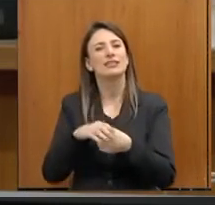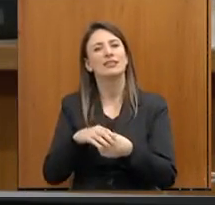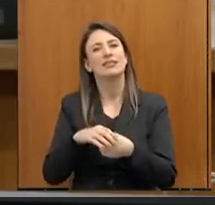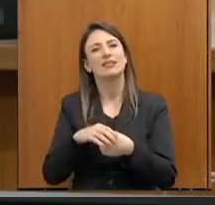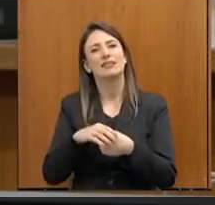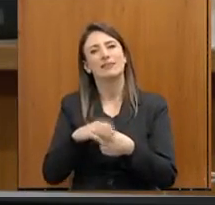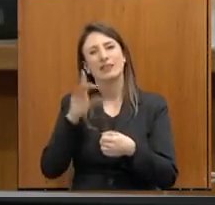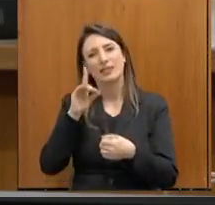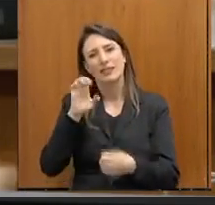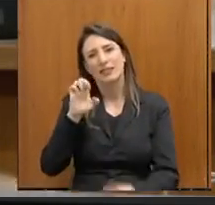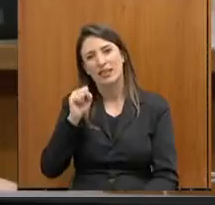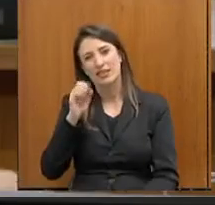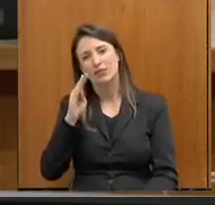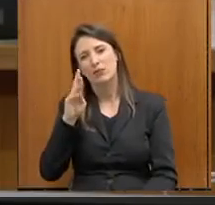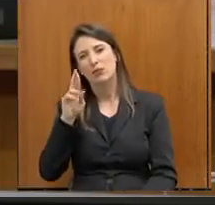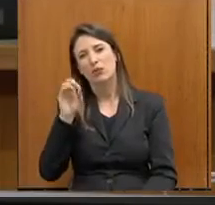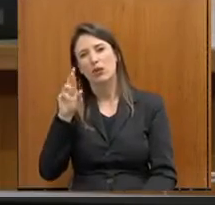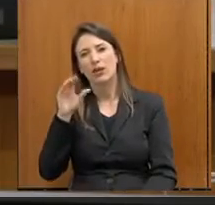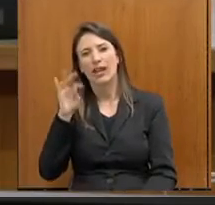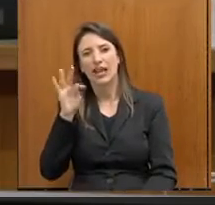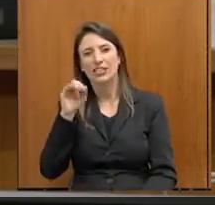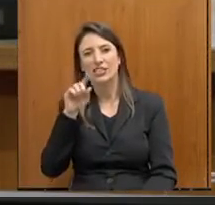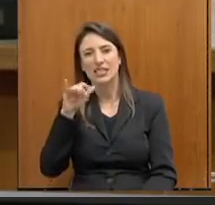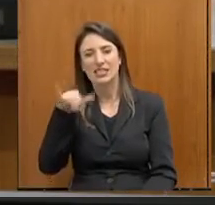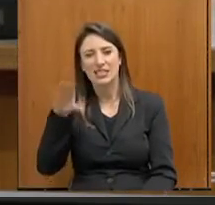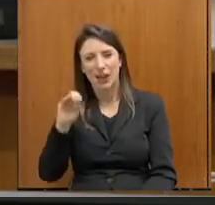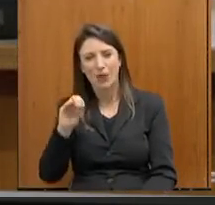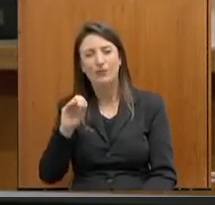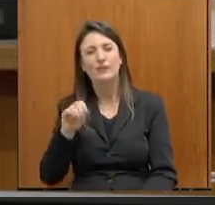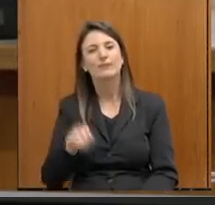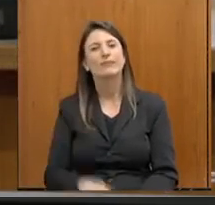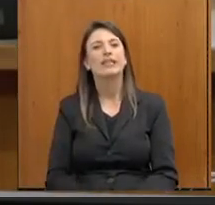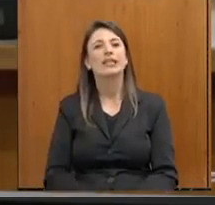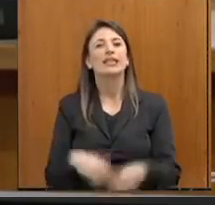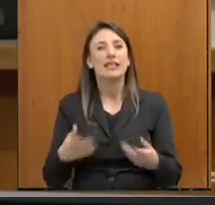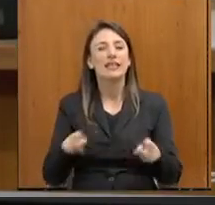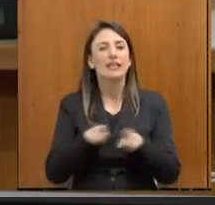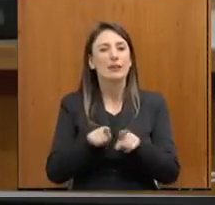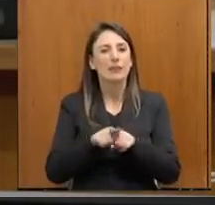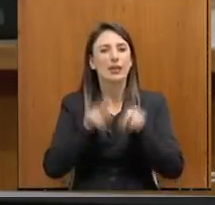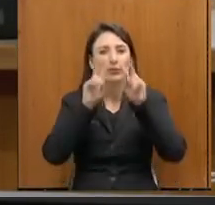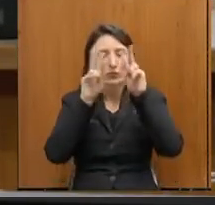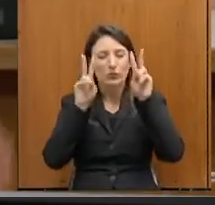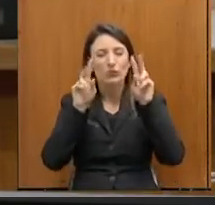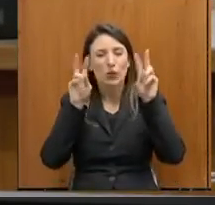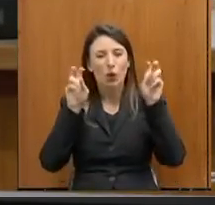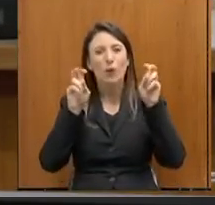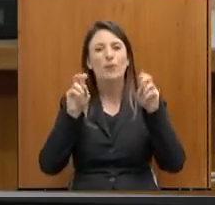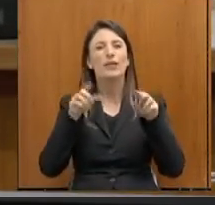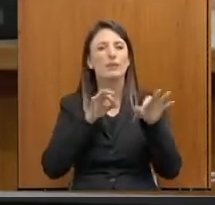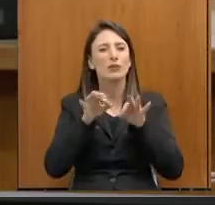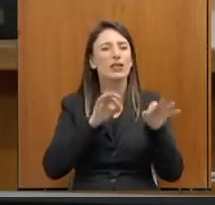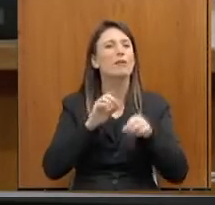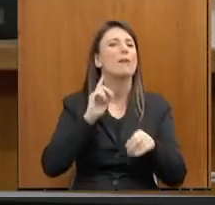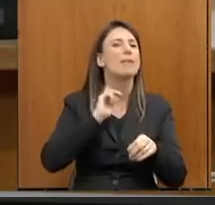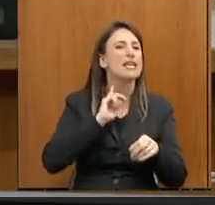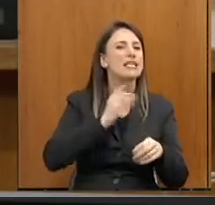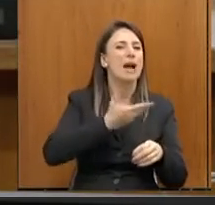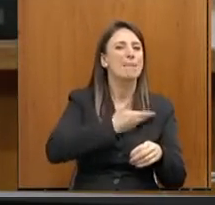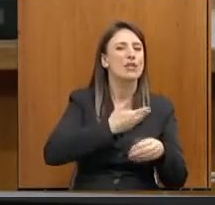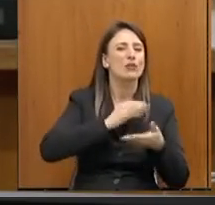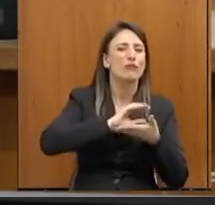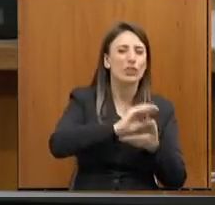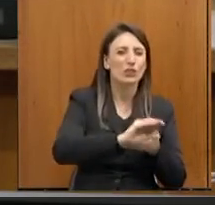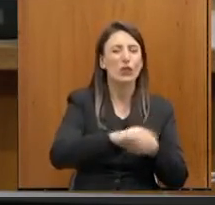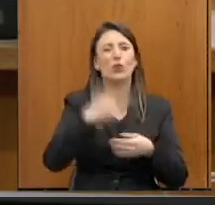também e é no que tange ele ainda né sobre Minas amigos do investidor e do Minas livre para